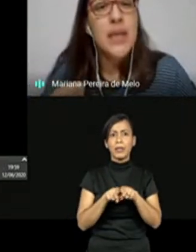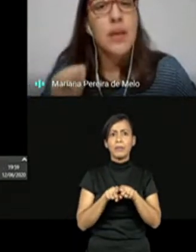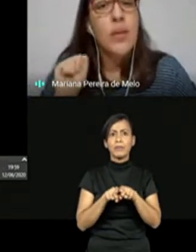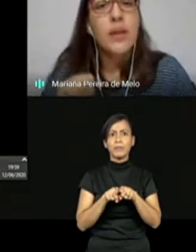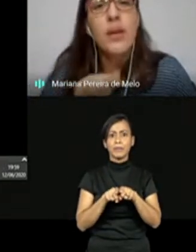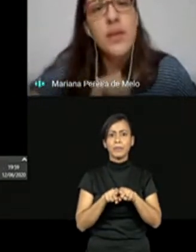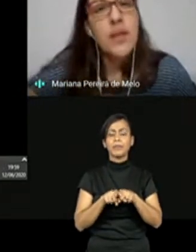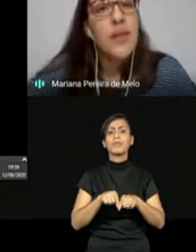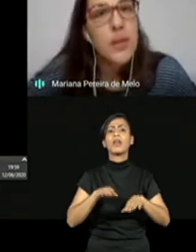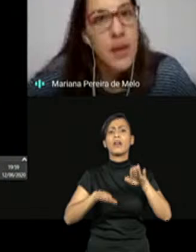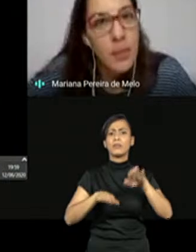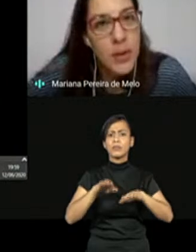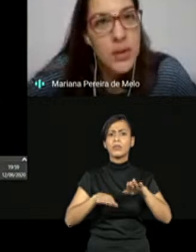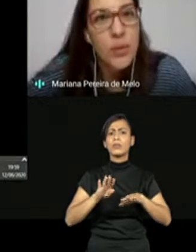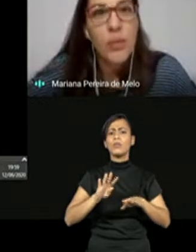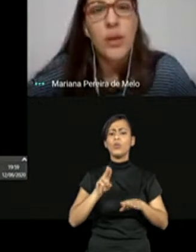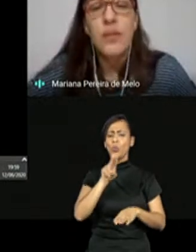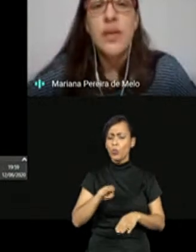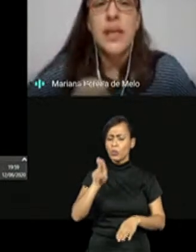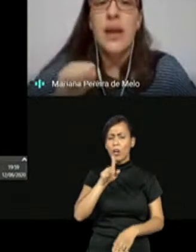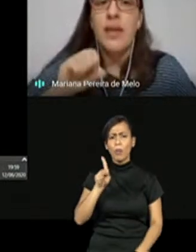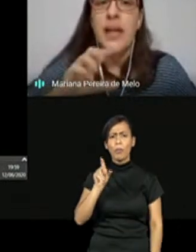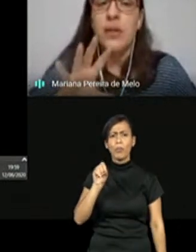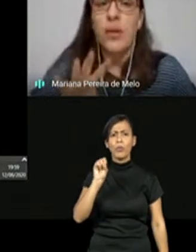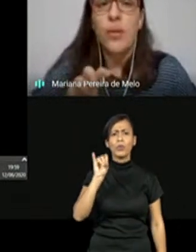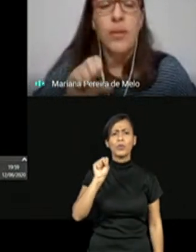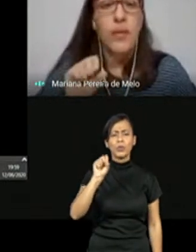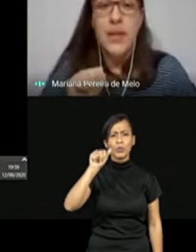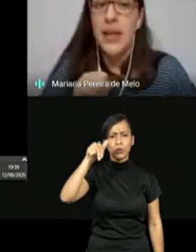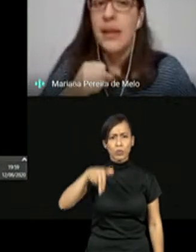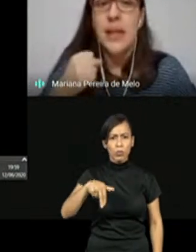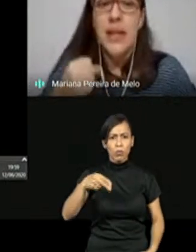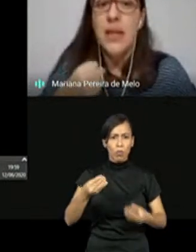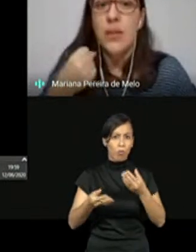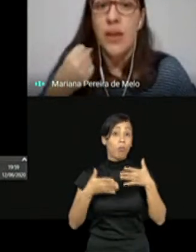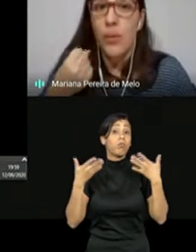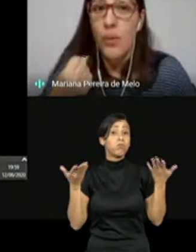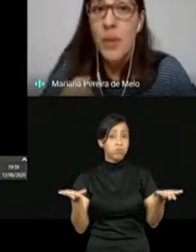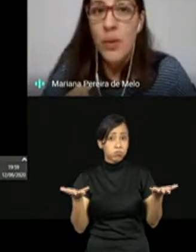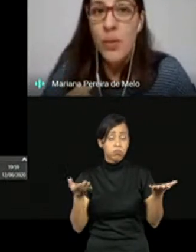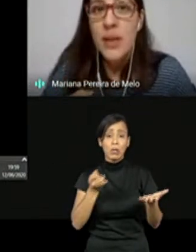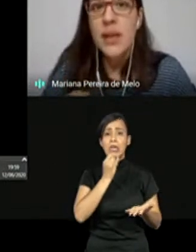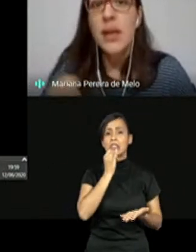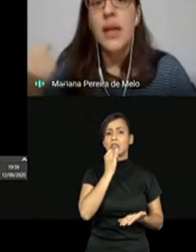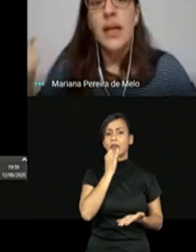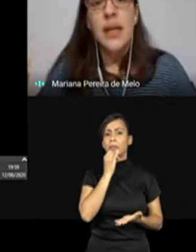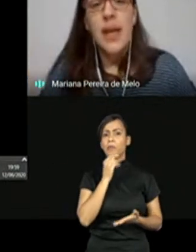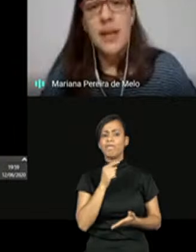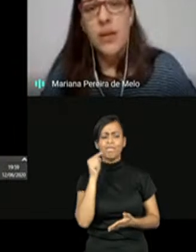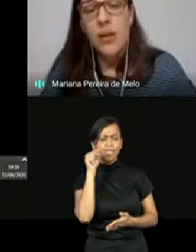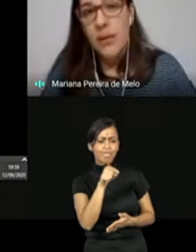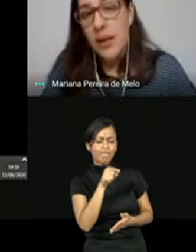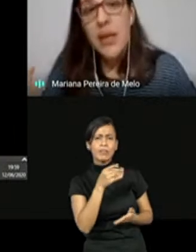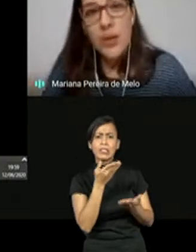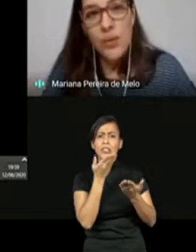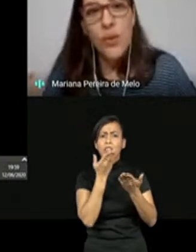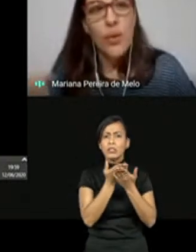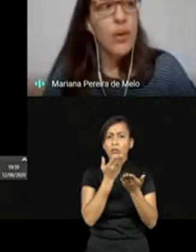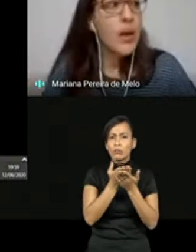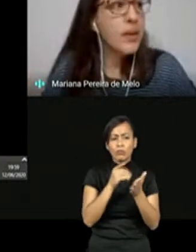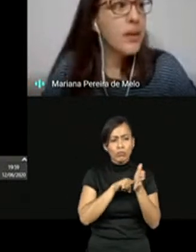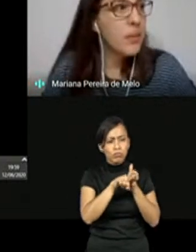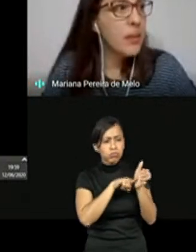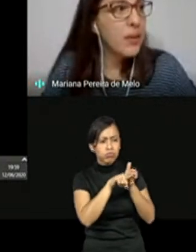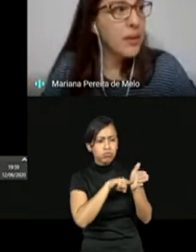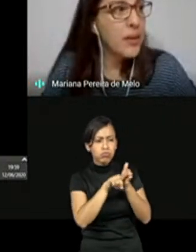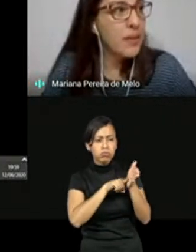sempre assim, quando que você vai usar a Poisson? Quando você está avaliando, você tem interesse em estudar alguma coisa e isso